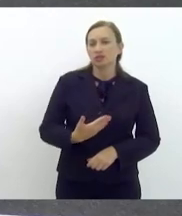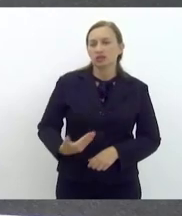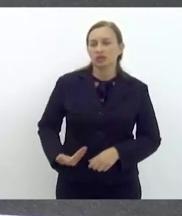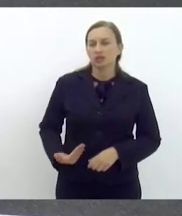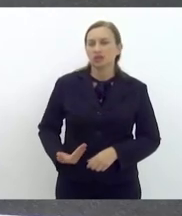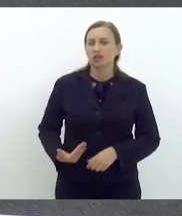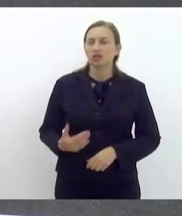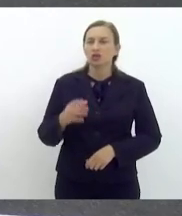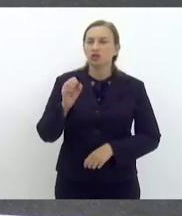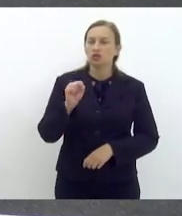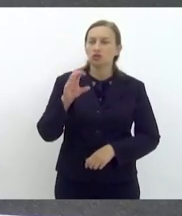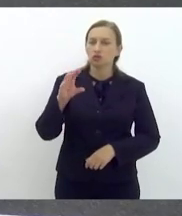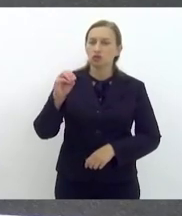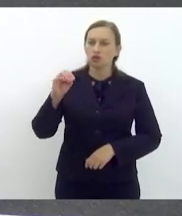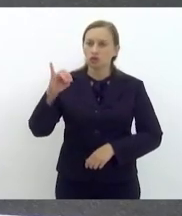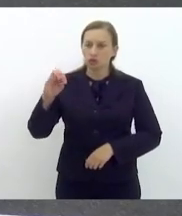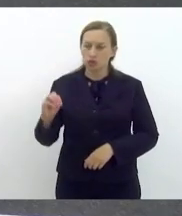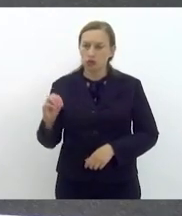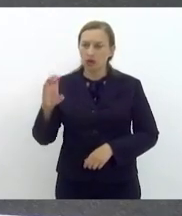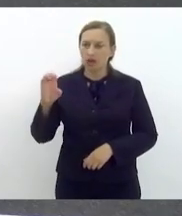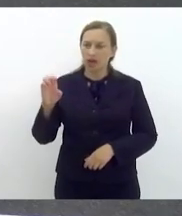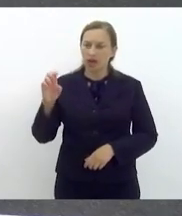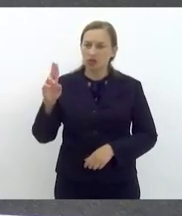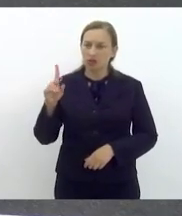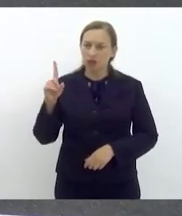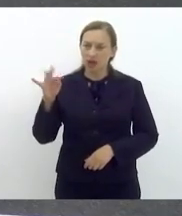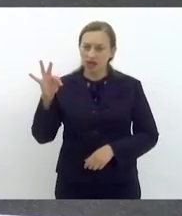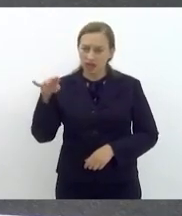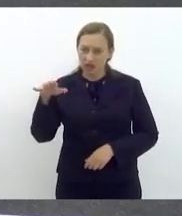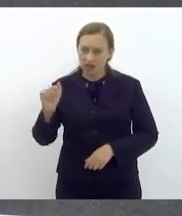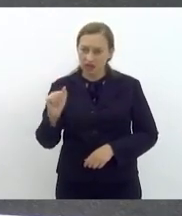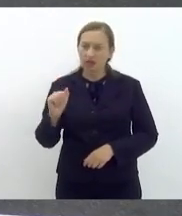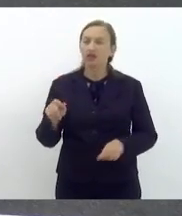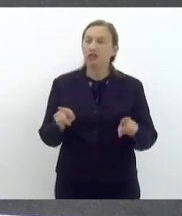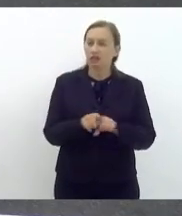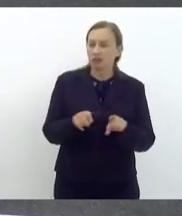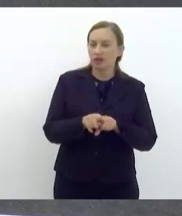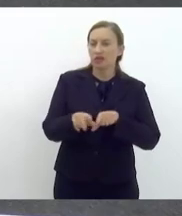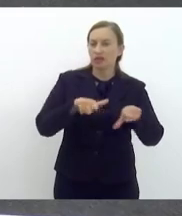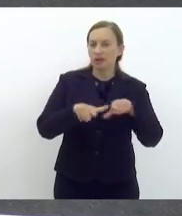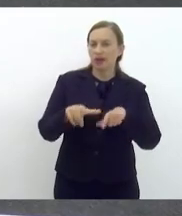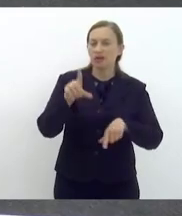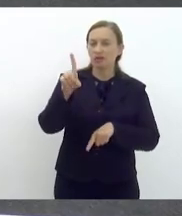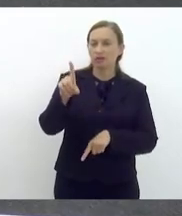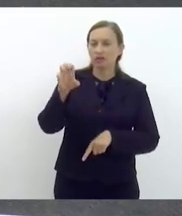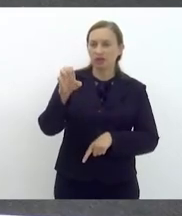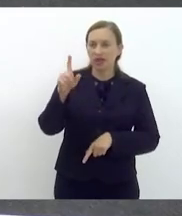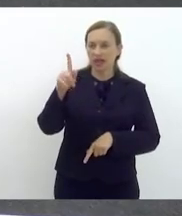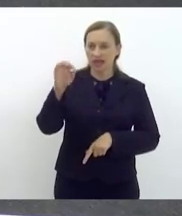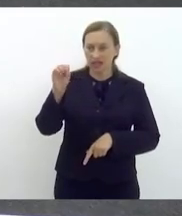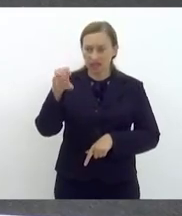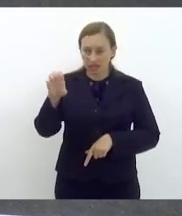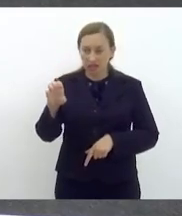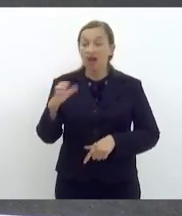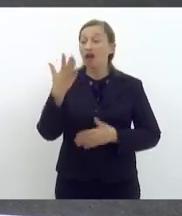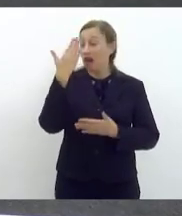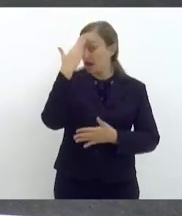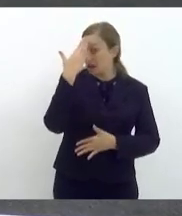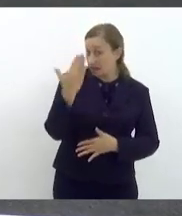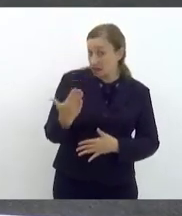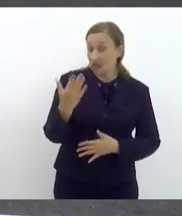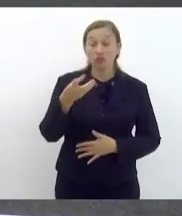atuam no sistema de gás que também faz parte desse cinturão de segurança. Então, agradecer